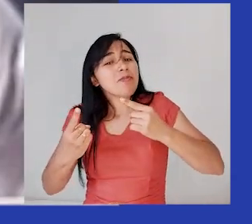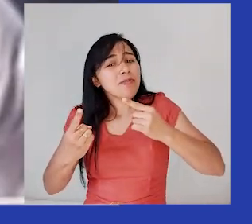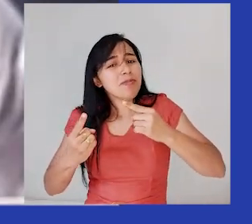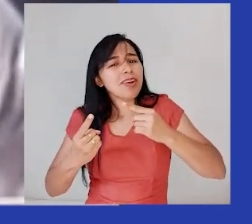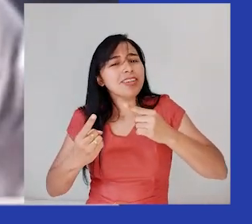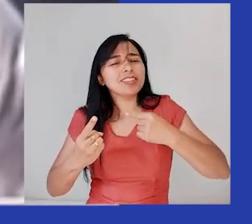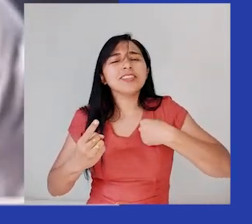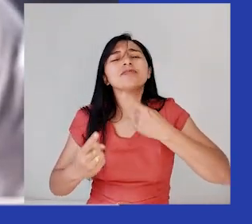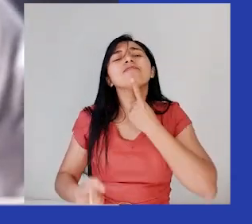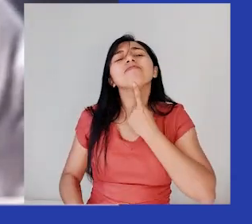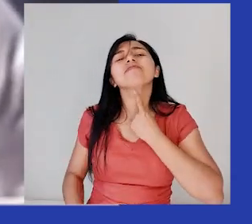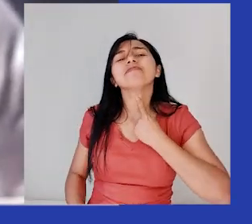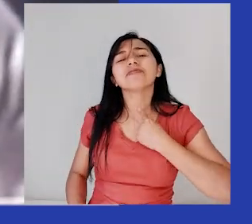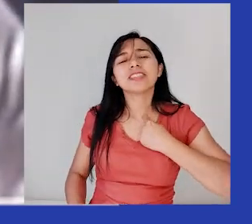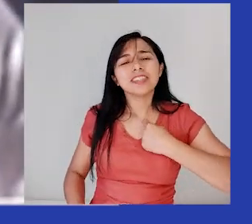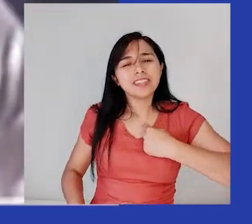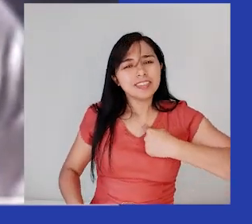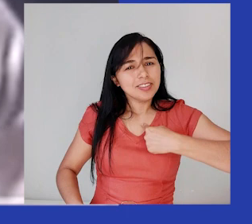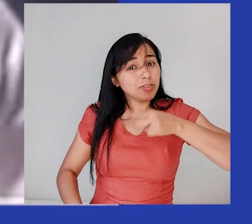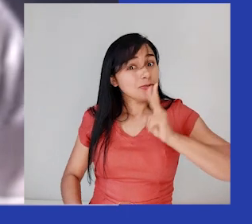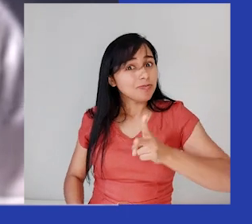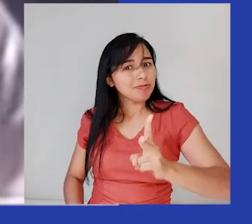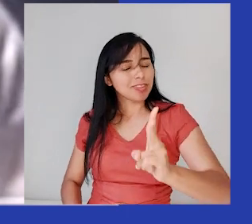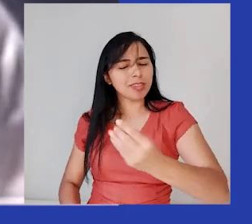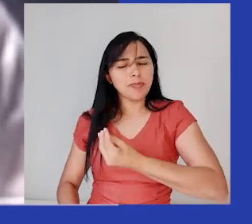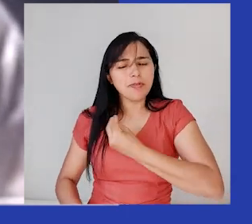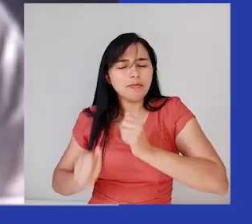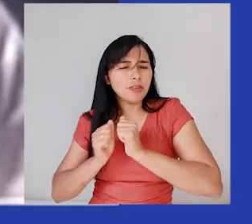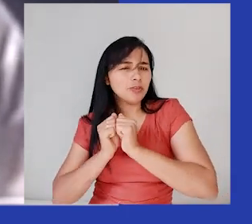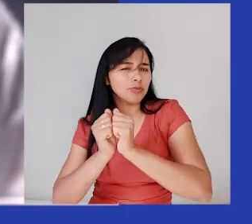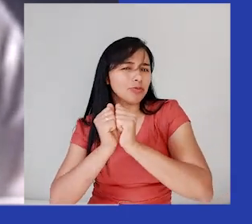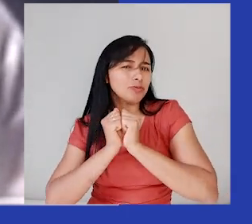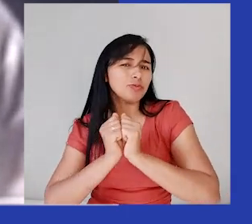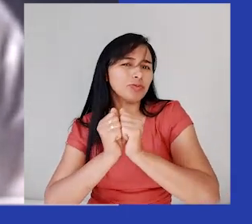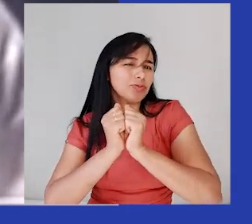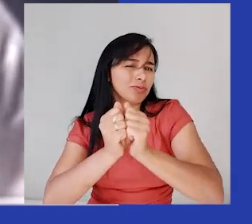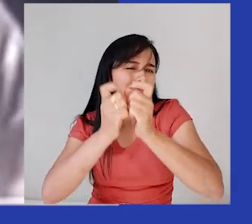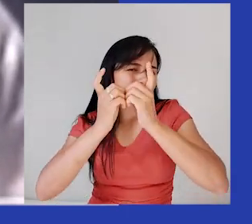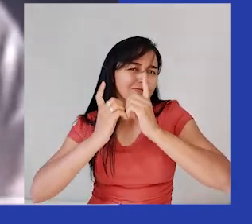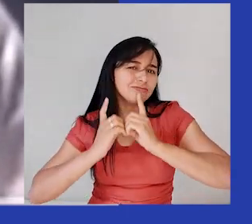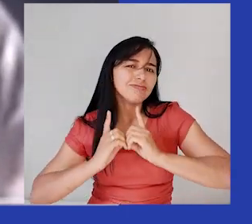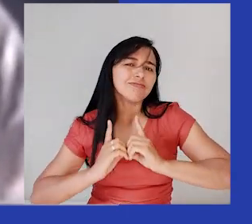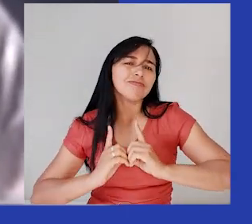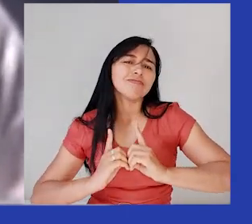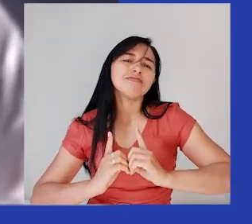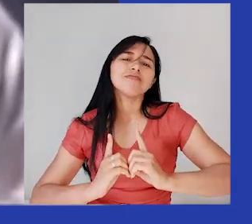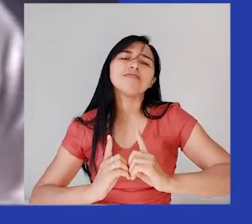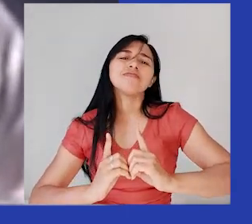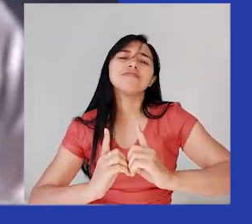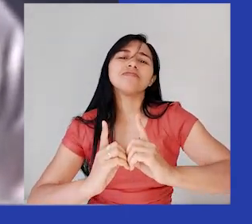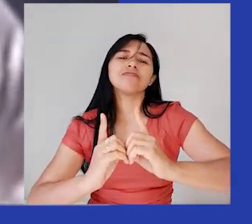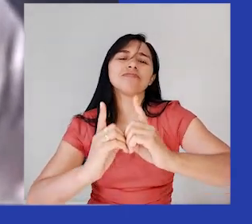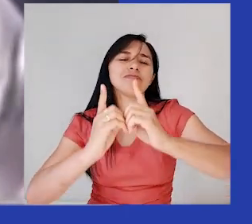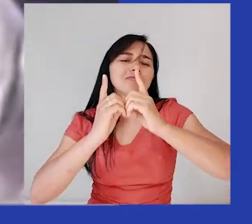à espera de viver ao lado de Deus,